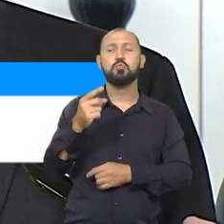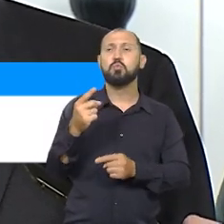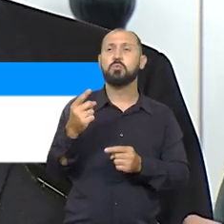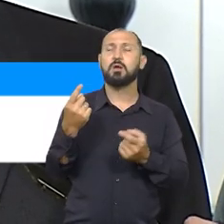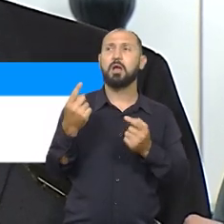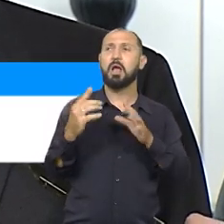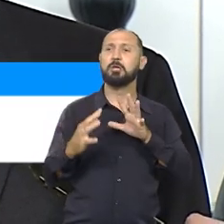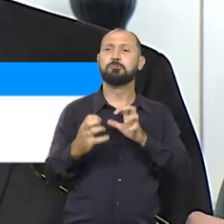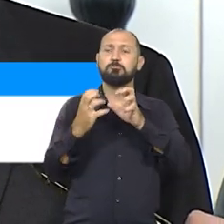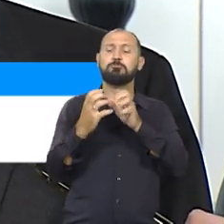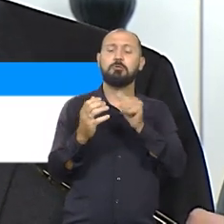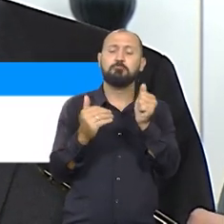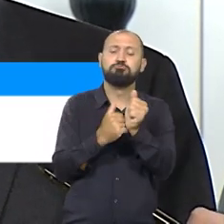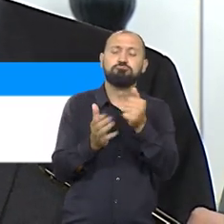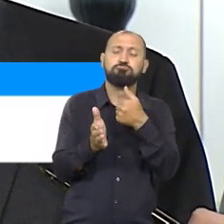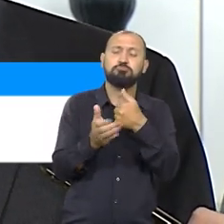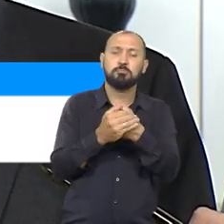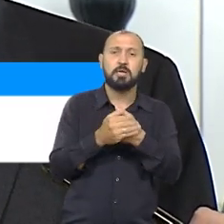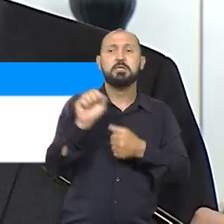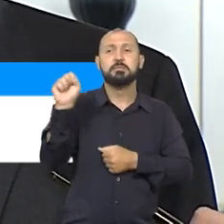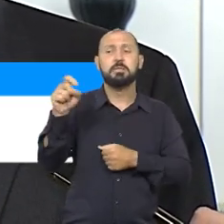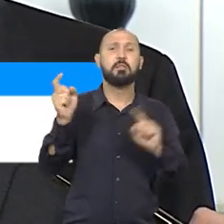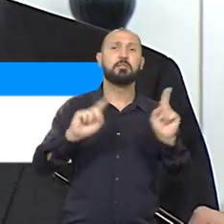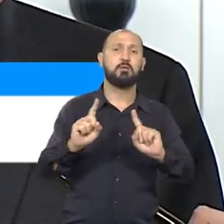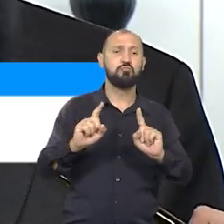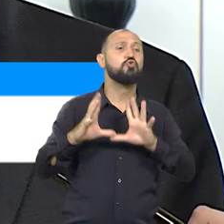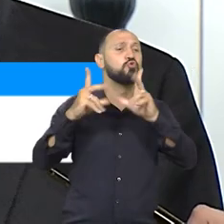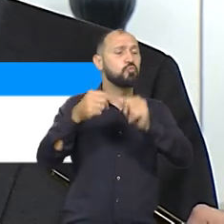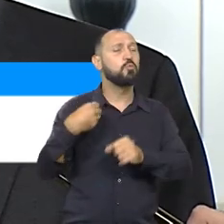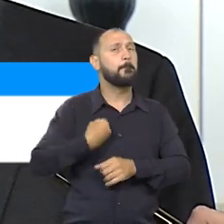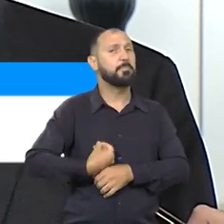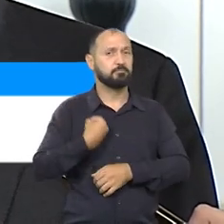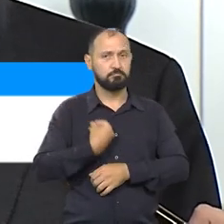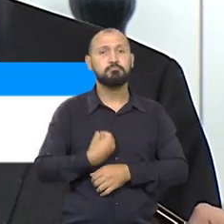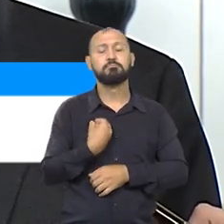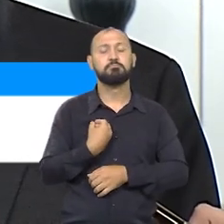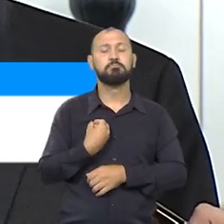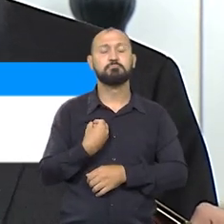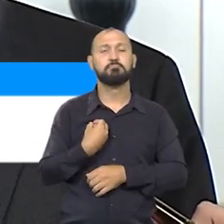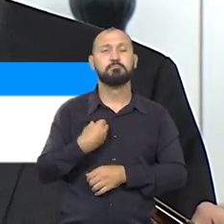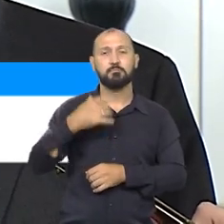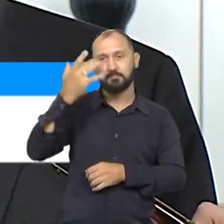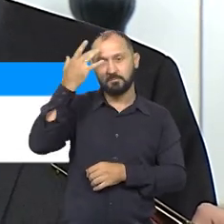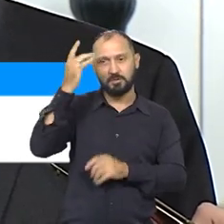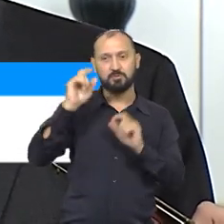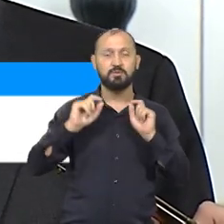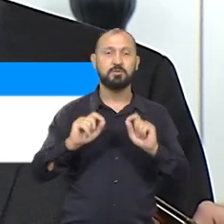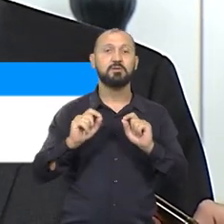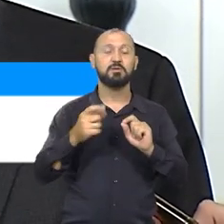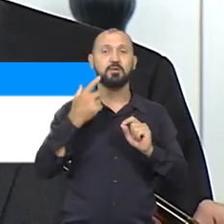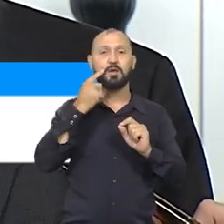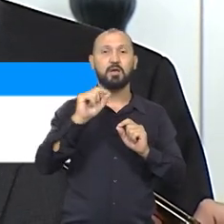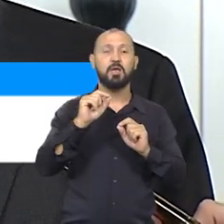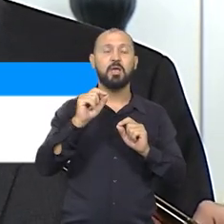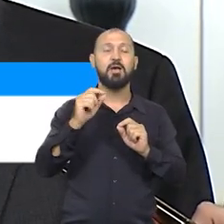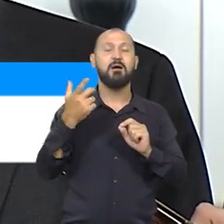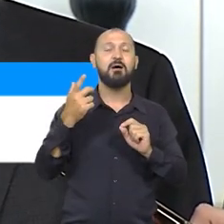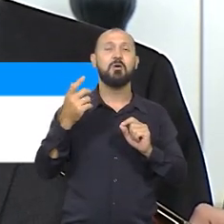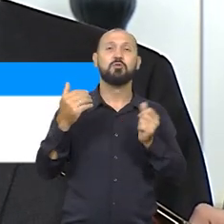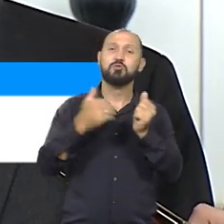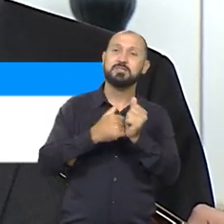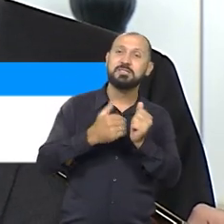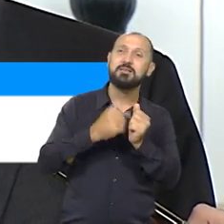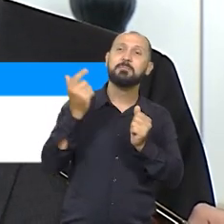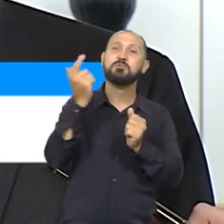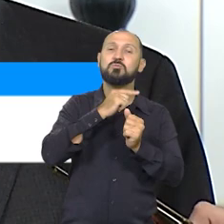nunca discutimos coisa Escondidinho ou é assim ou é não e todo mundo participou eu acho que esse é